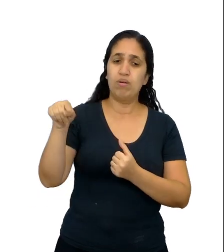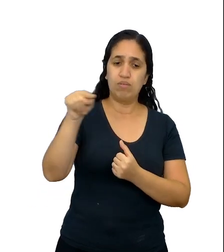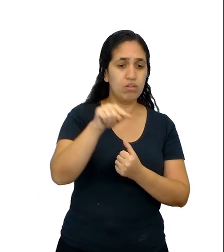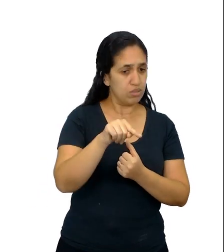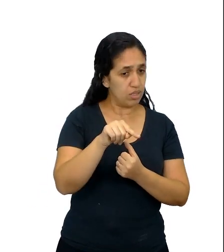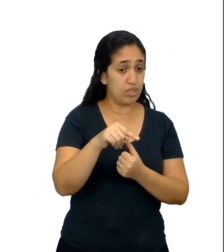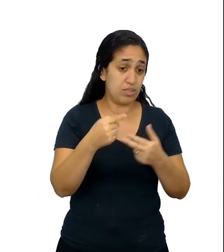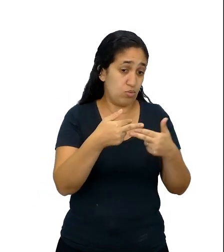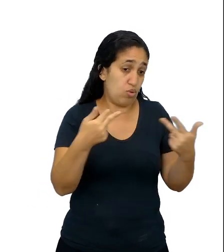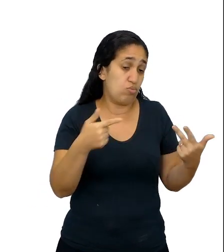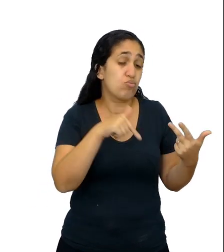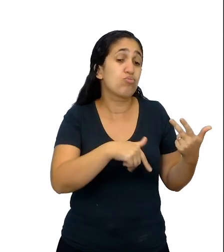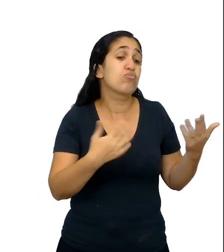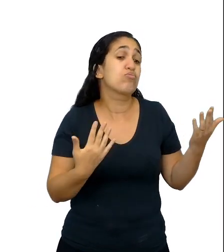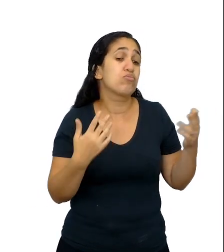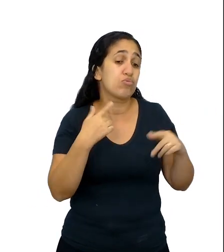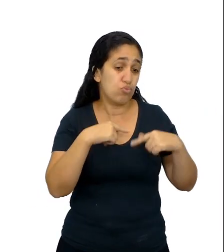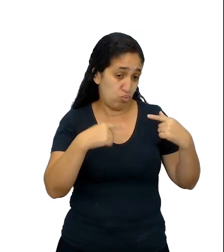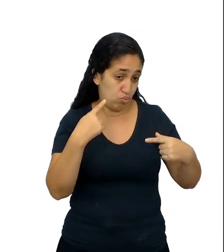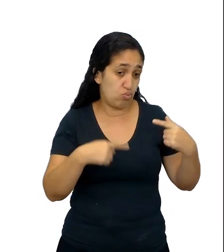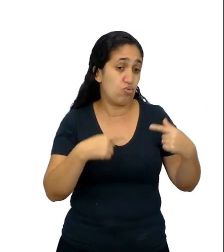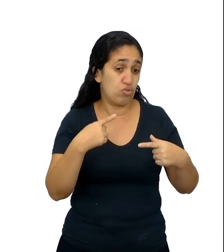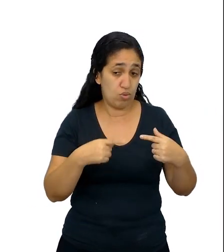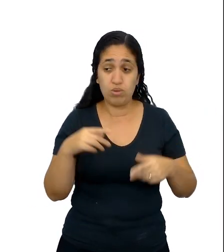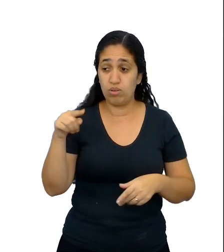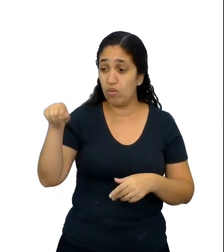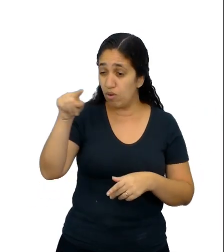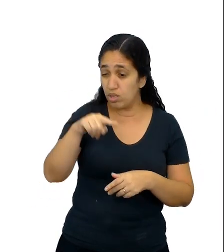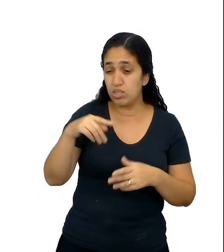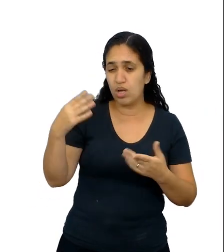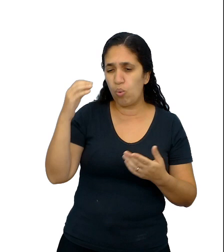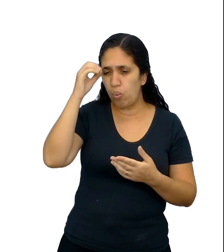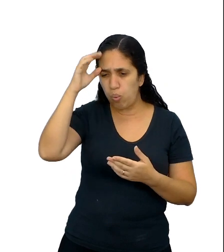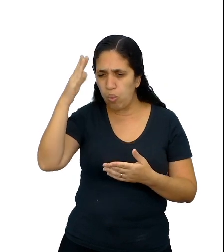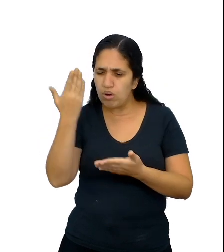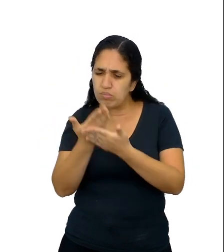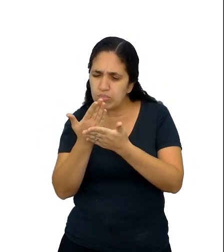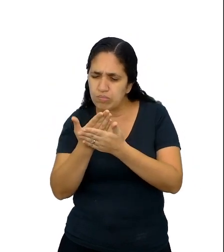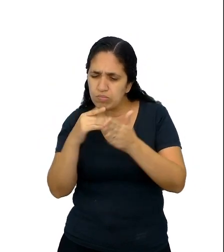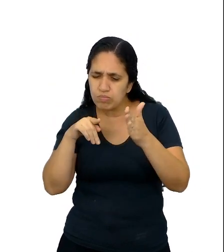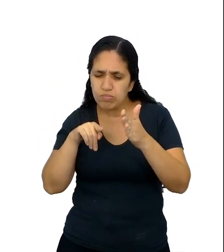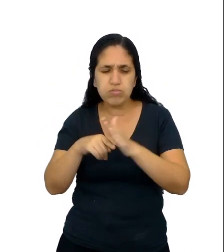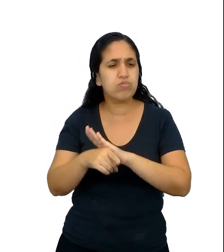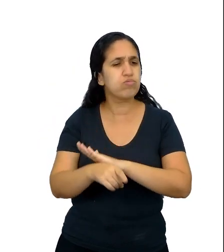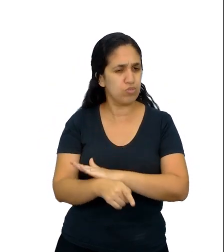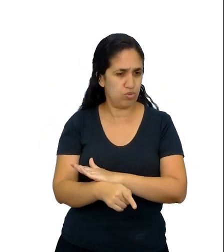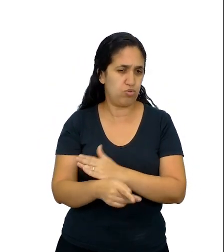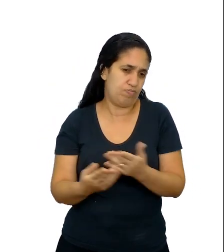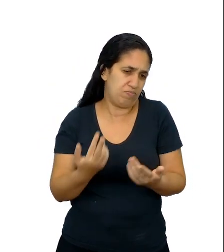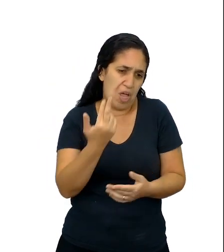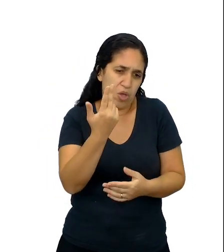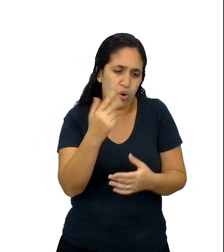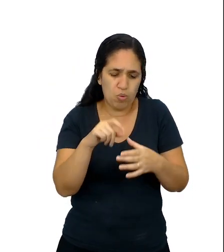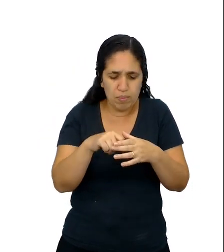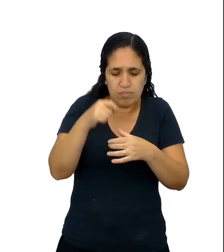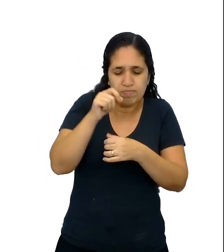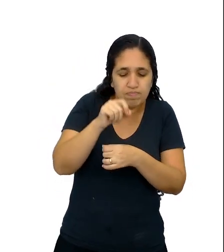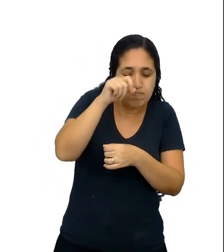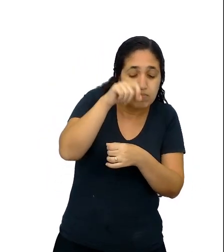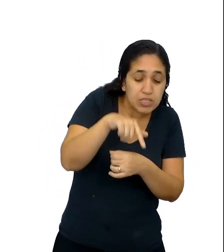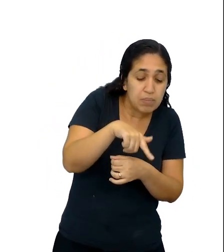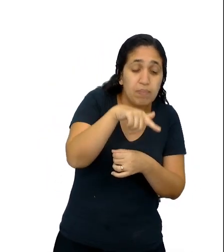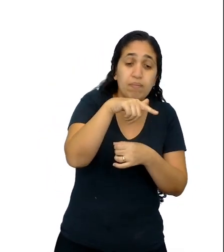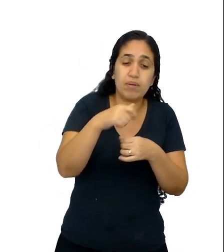está discutindo aqui, tá bom? Aprofundem esses estudos, que a gente está plantando uma sementinha aqui, para que